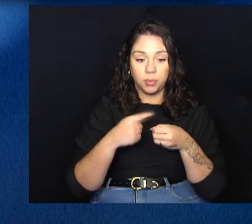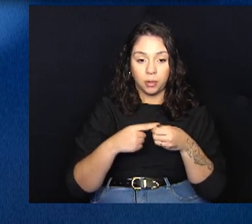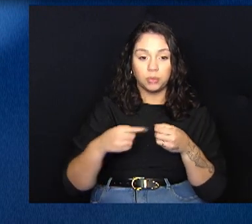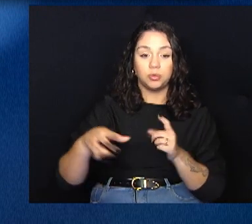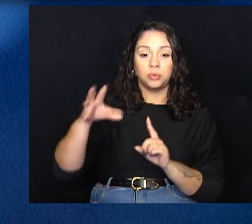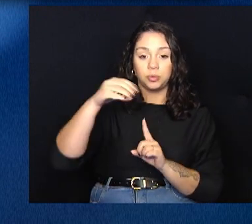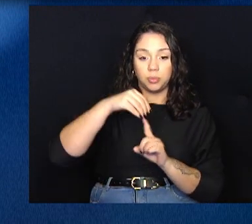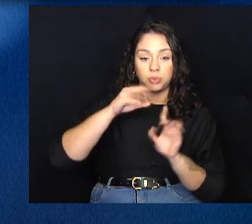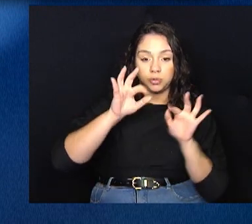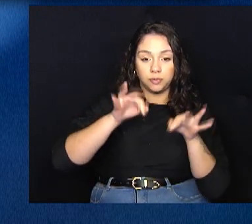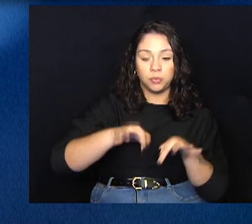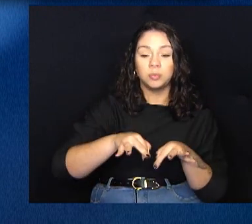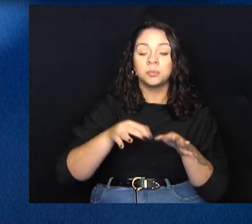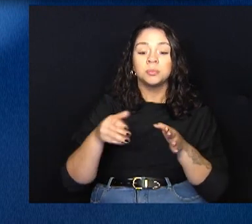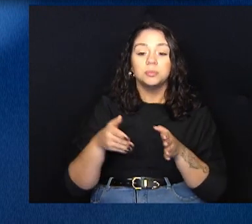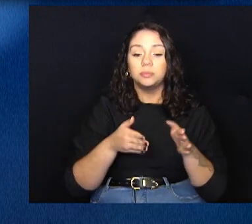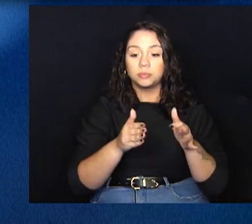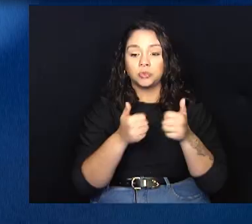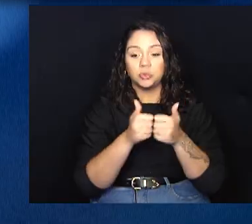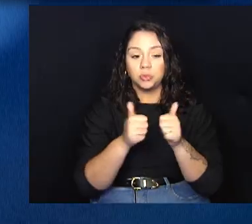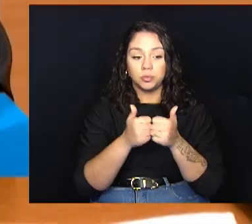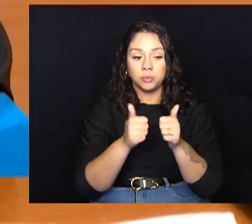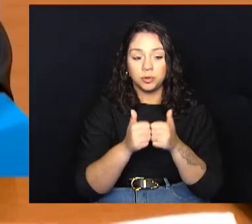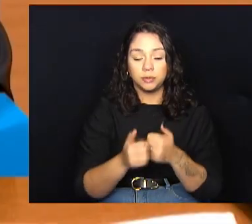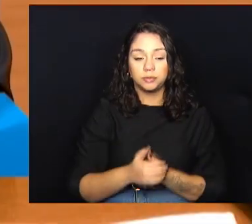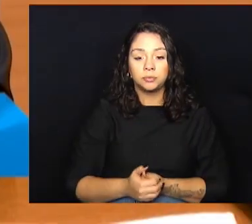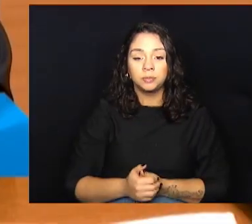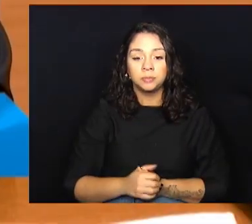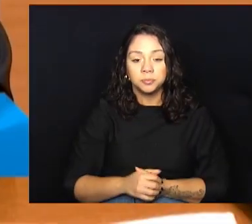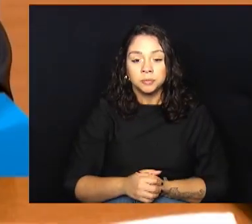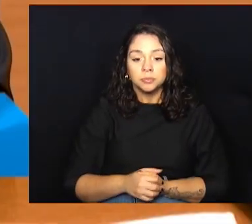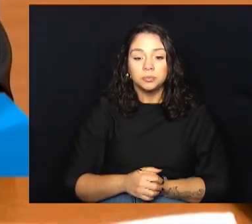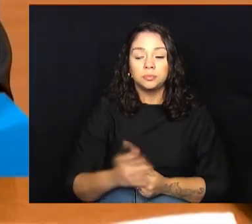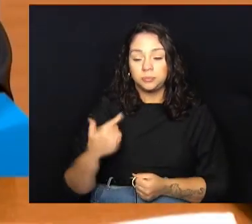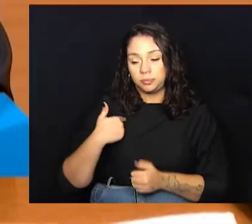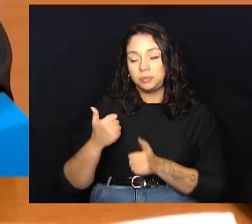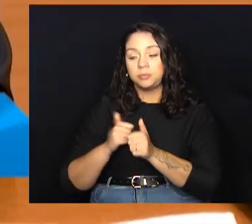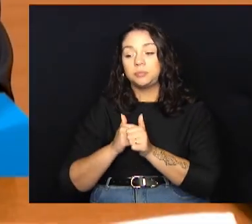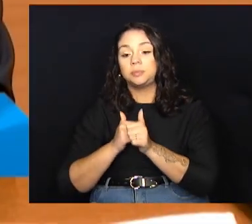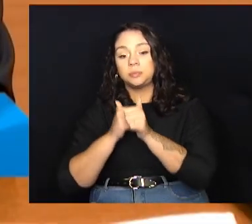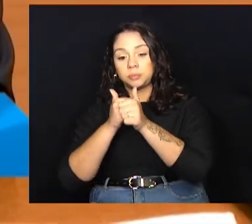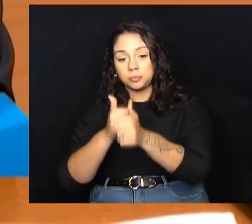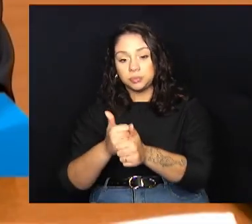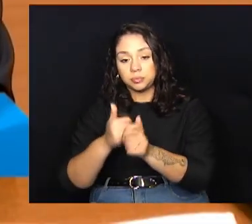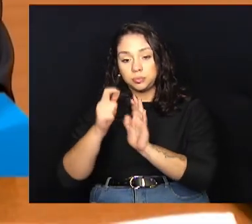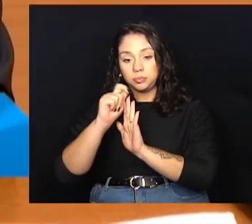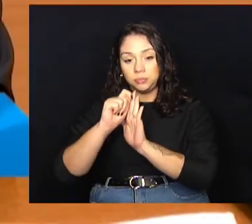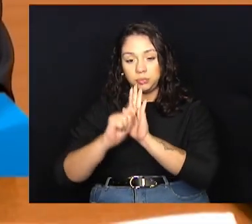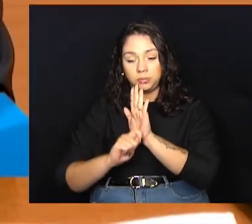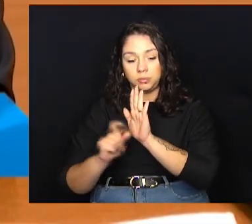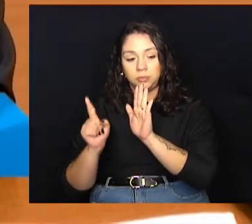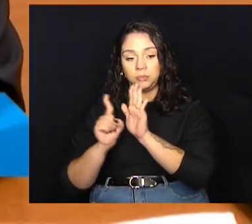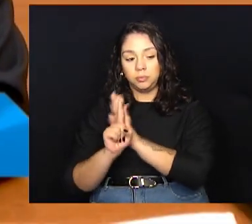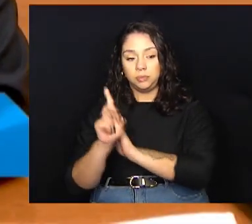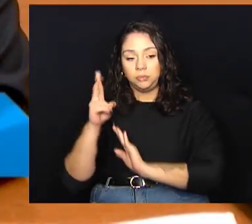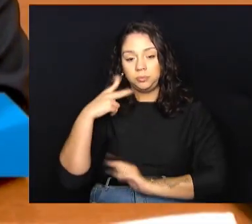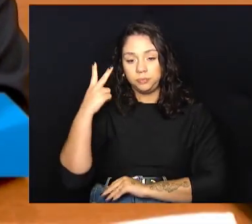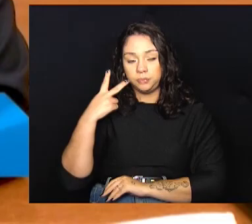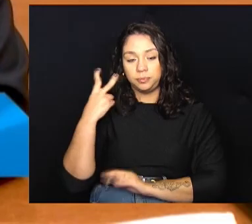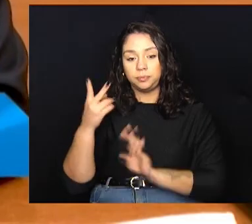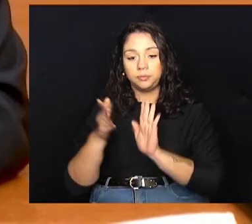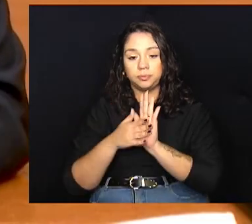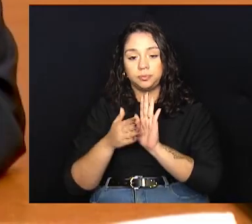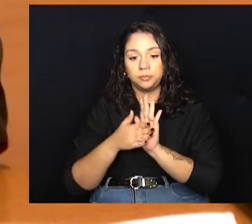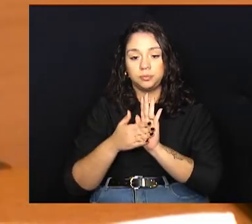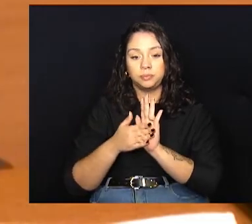nos pontos finais das linhas de ônibus eu irei acompanhar aqui o relator e pergunto a um vereador proponente